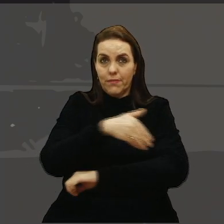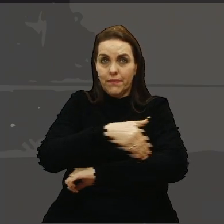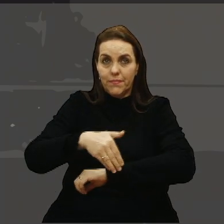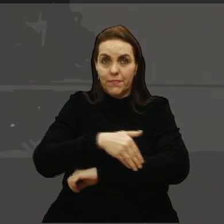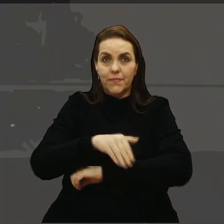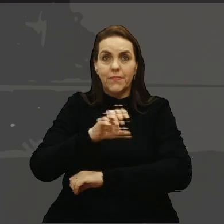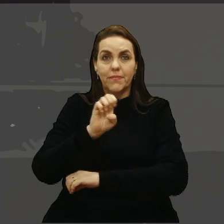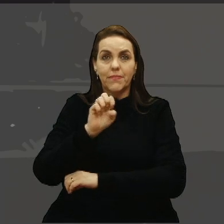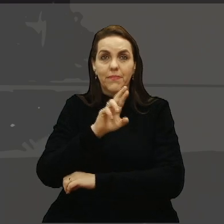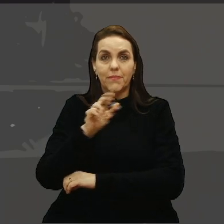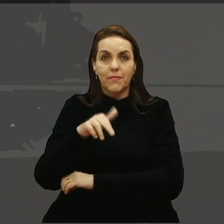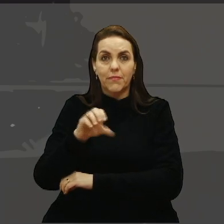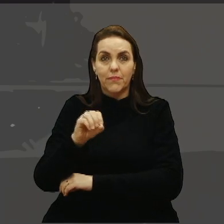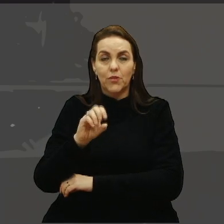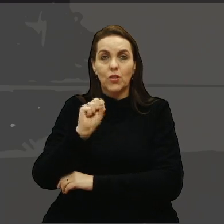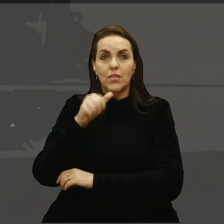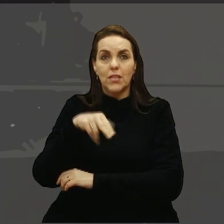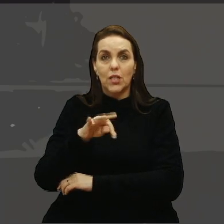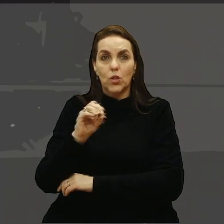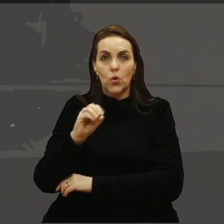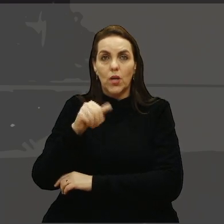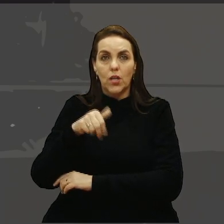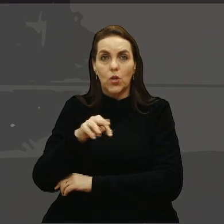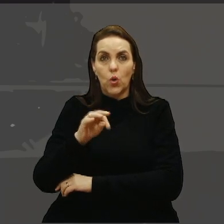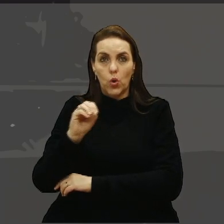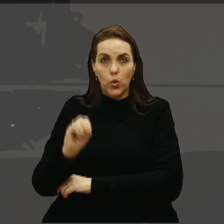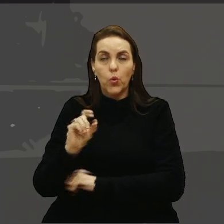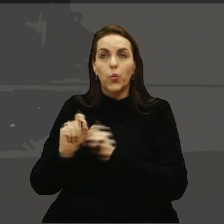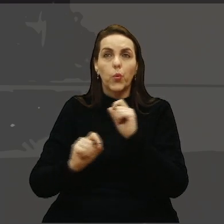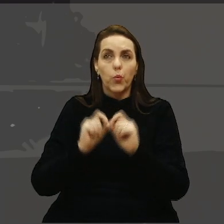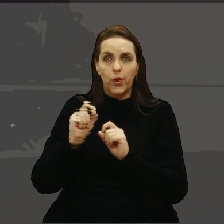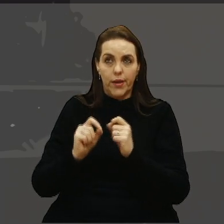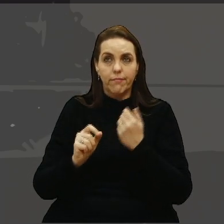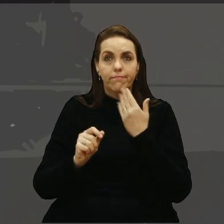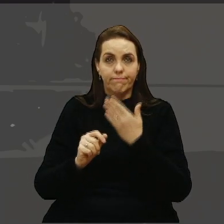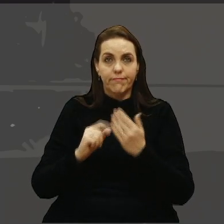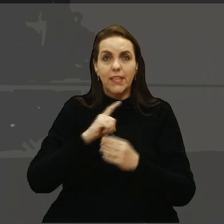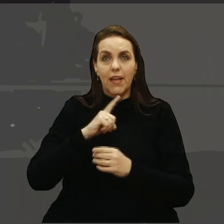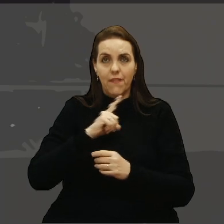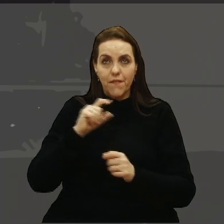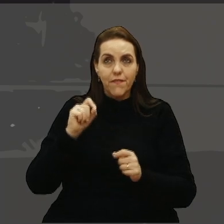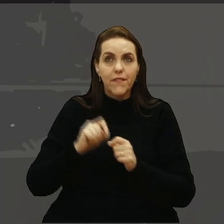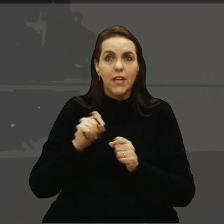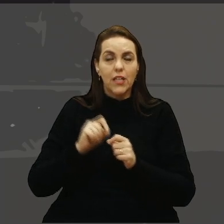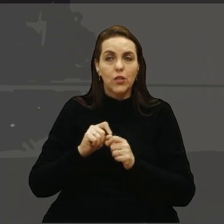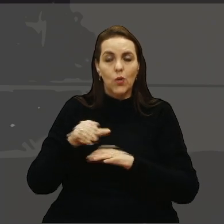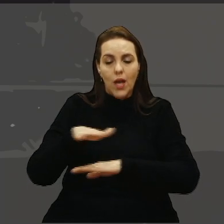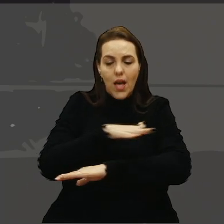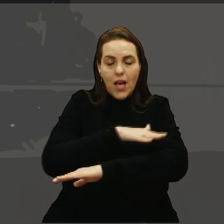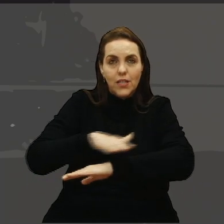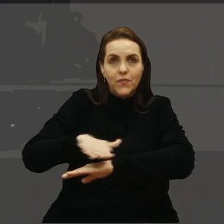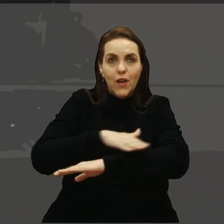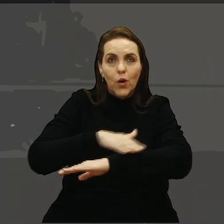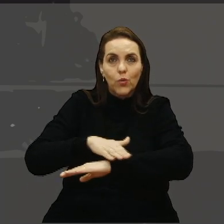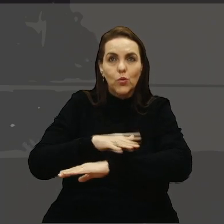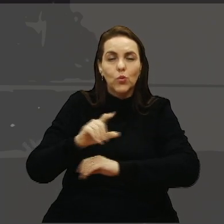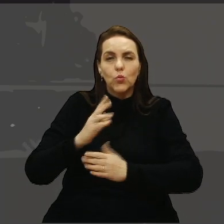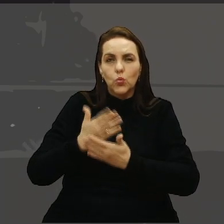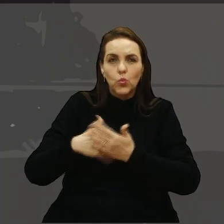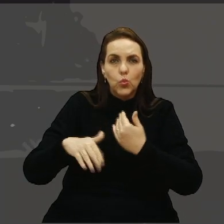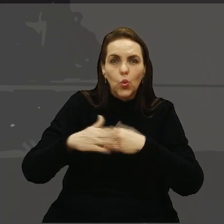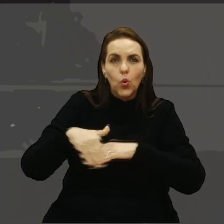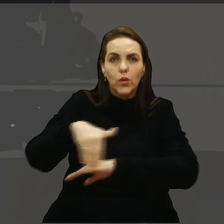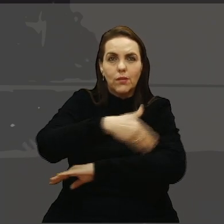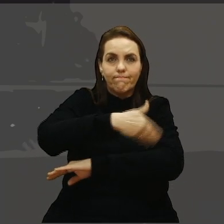Santo Antônio, onde que também ali está sendo feito o asfaltamento, né, de toda a